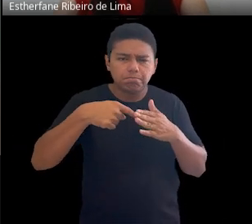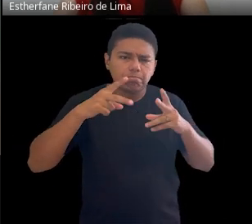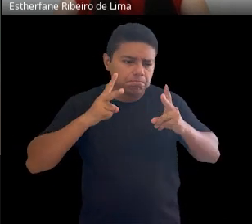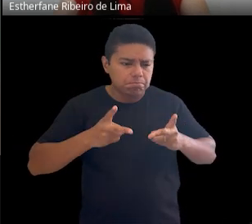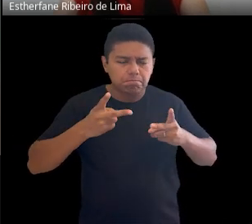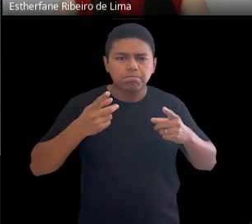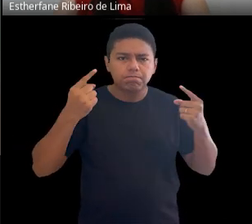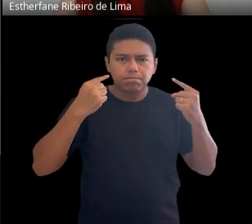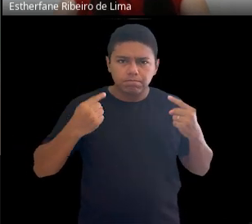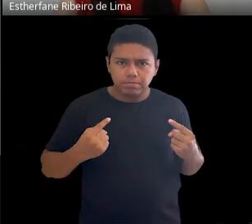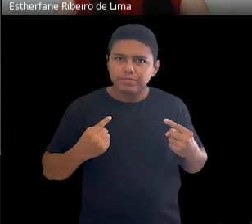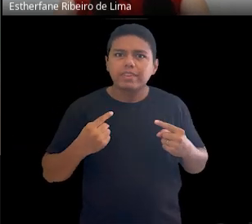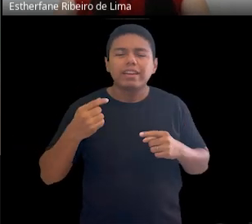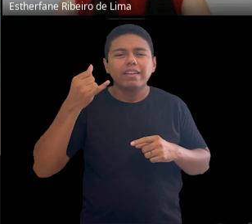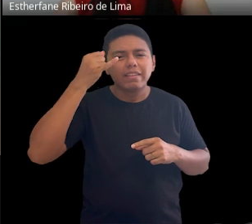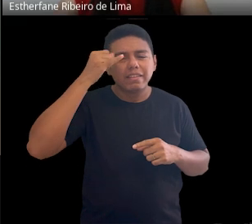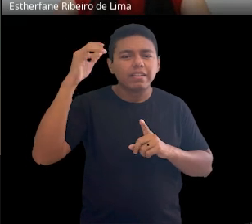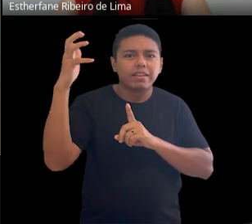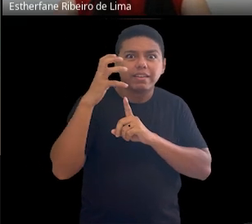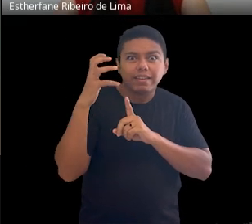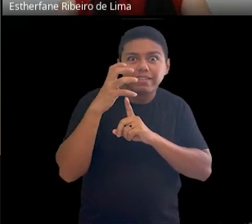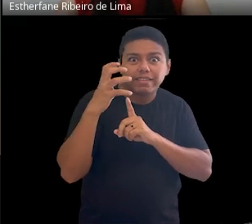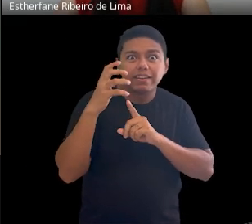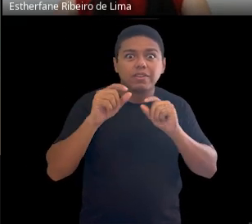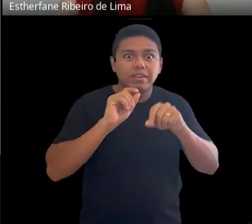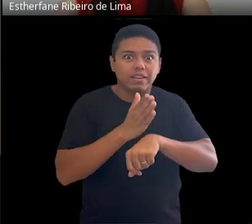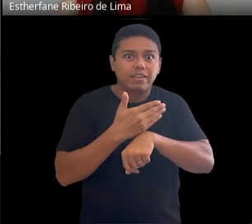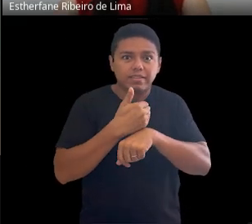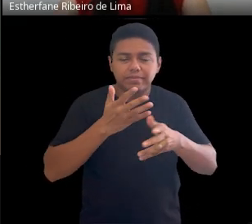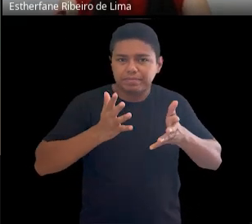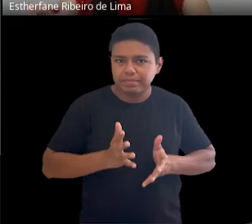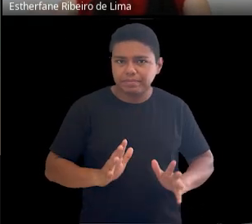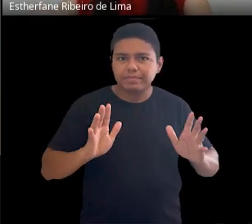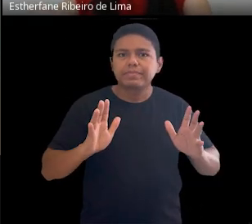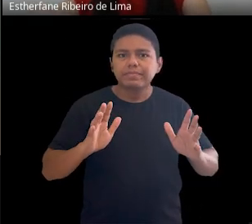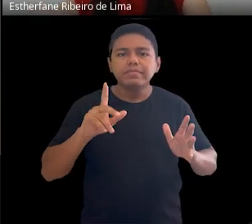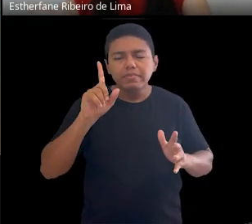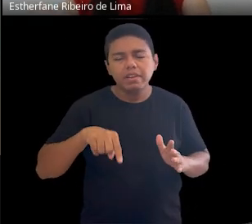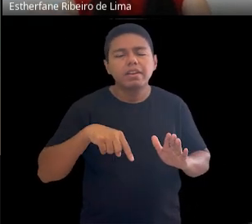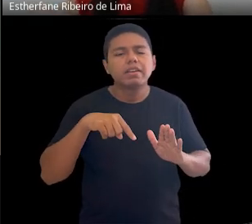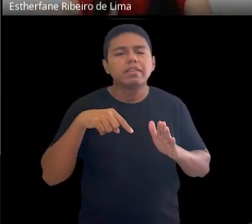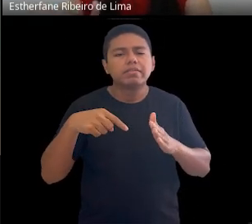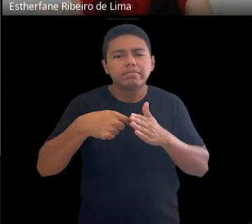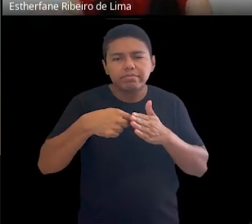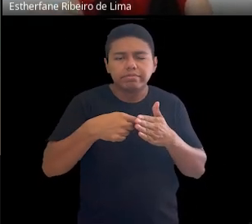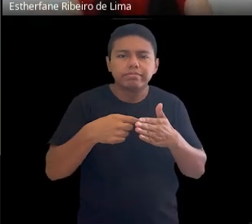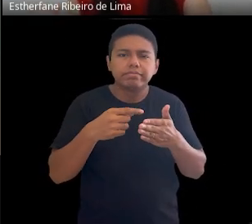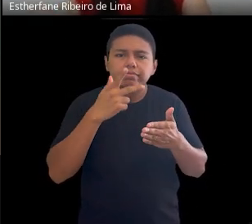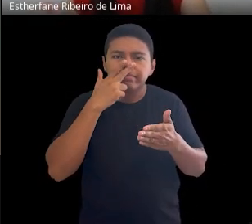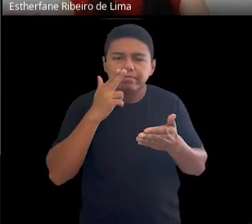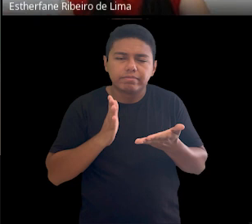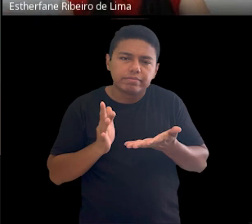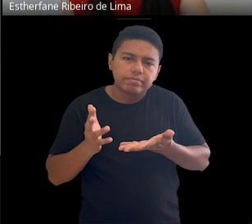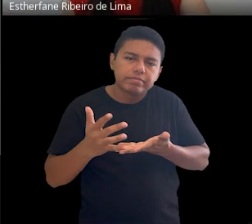a um trabalho de parto prematuro, o que seja, certo? É só realizar uma coleta adequada. Por vezes,